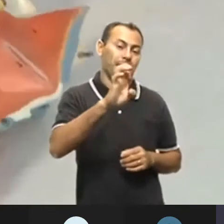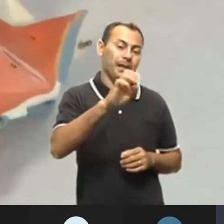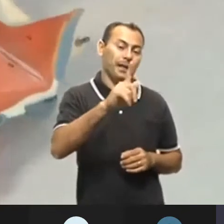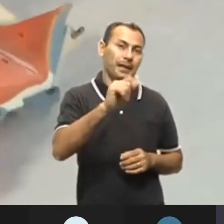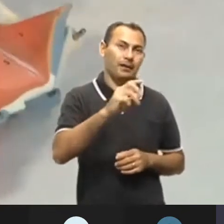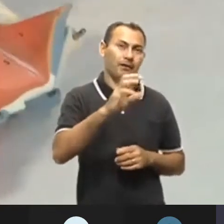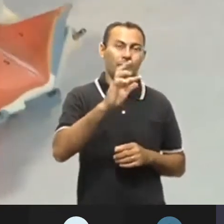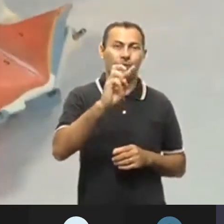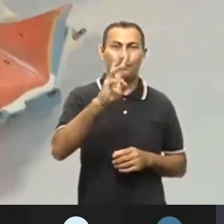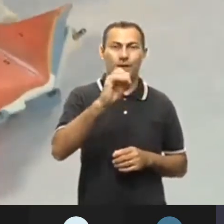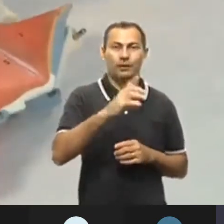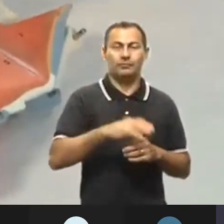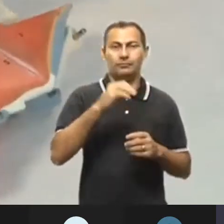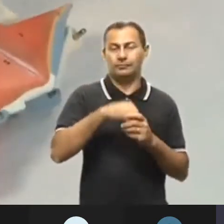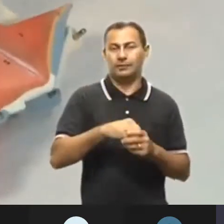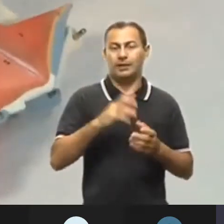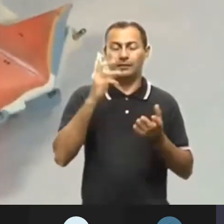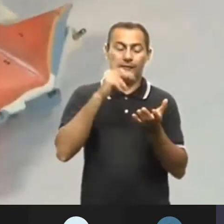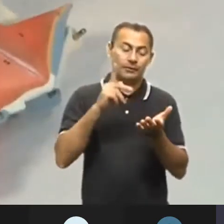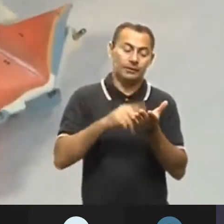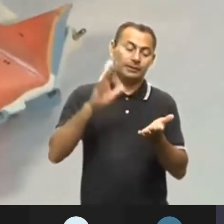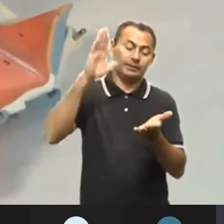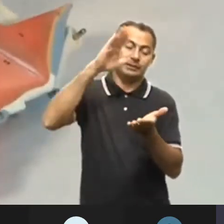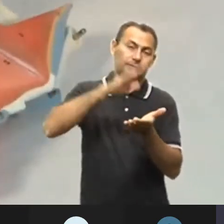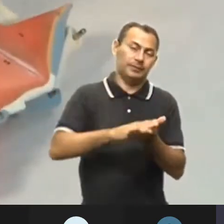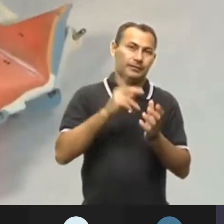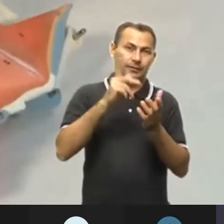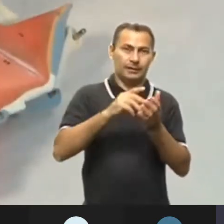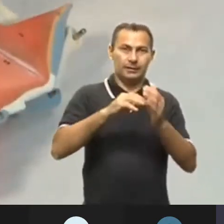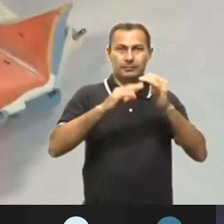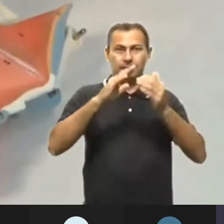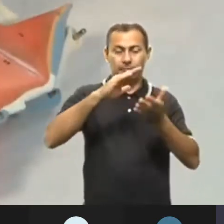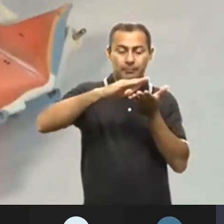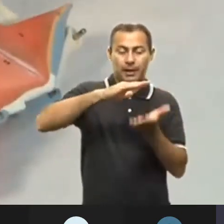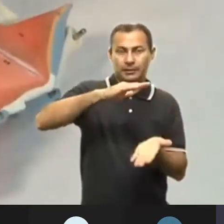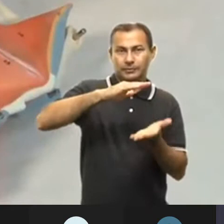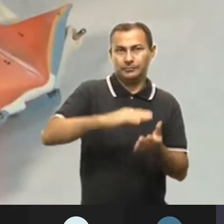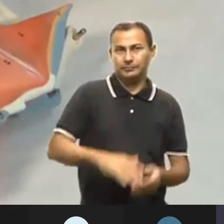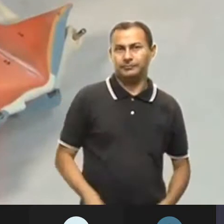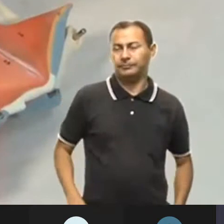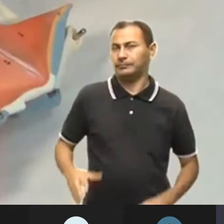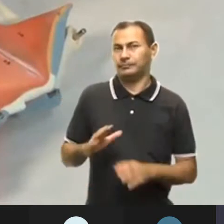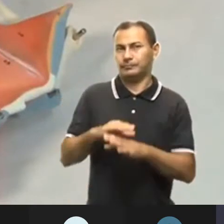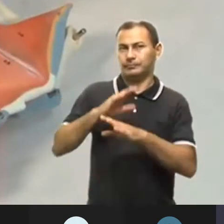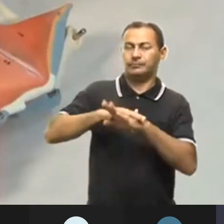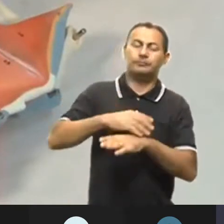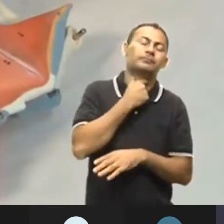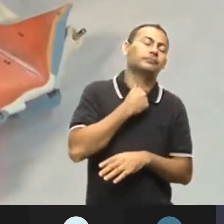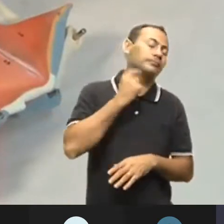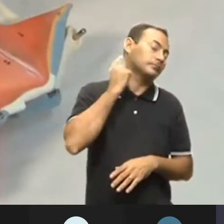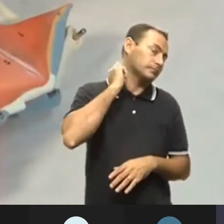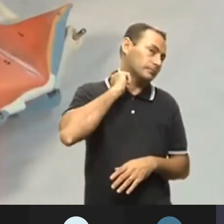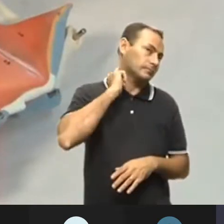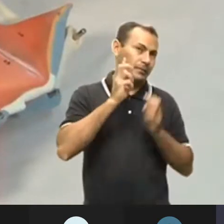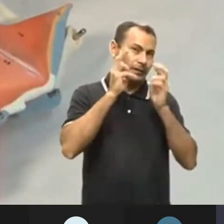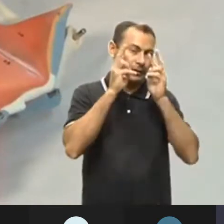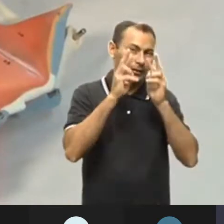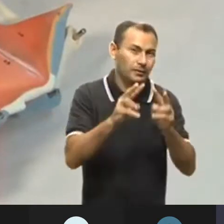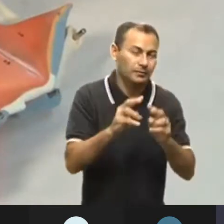vocais, né? A falsa em cima, a verdadeira embaixo. Aí, mais uma vez, é o outro lado dessa estrutura, tá? Então, para a